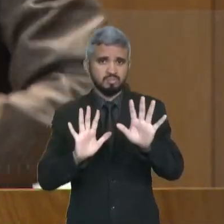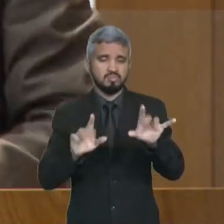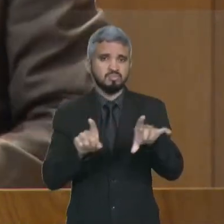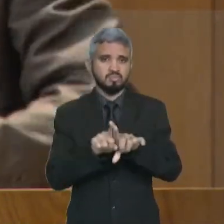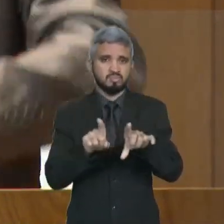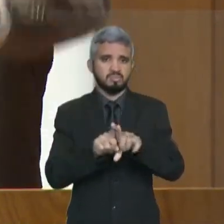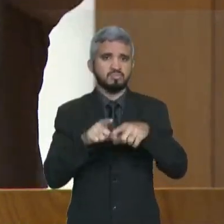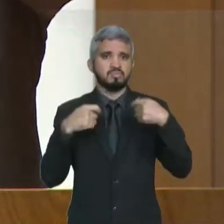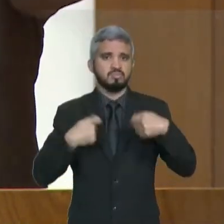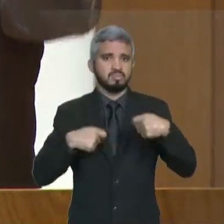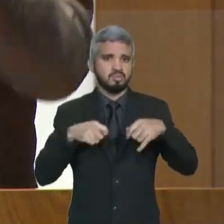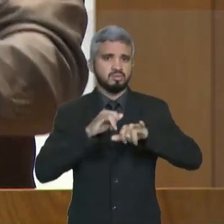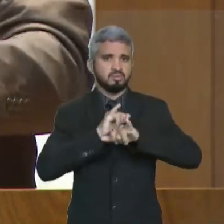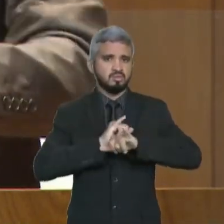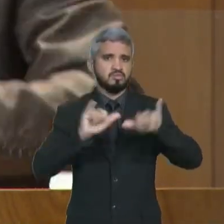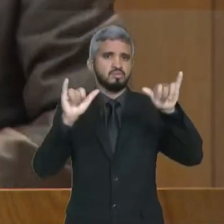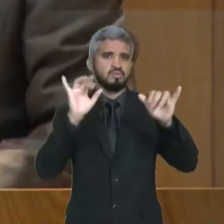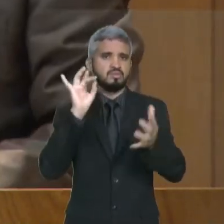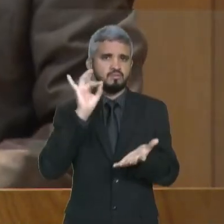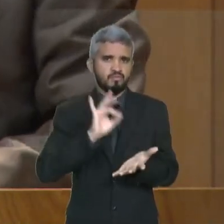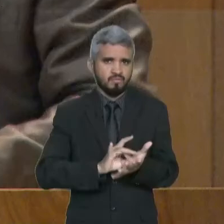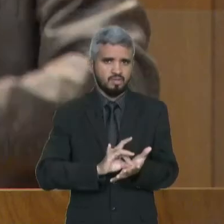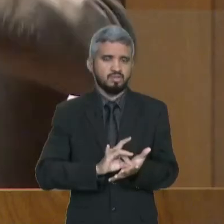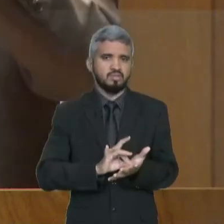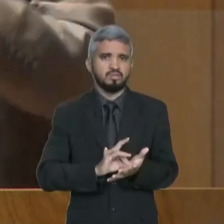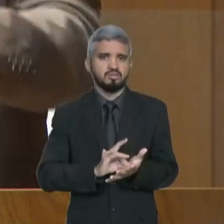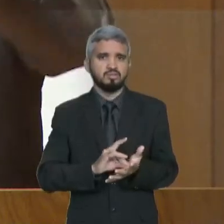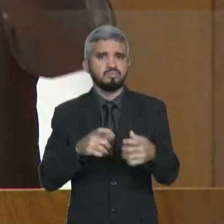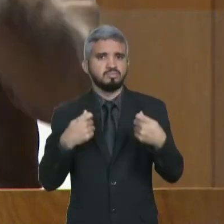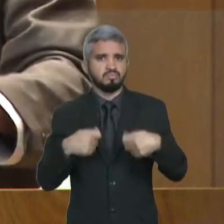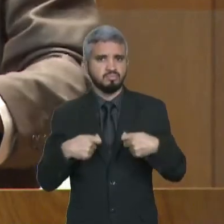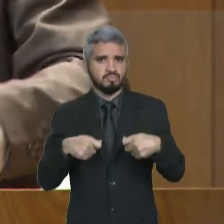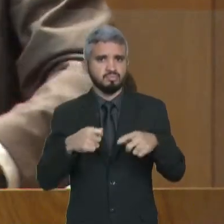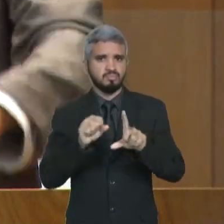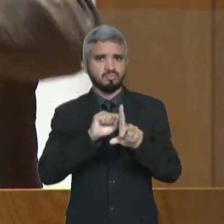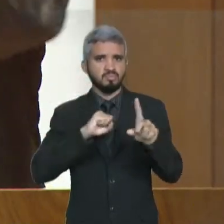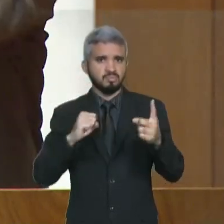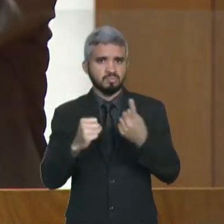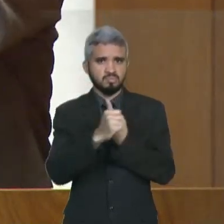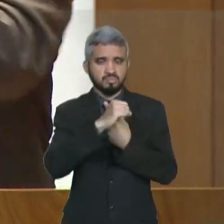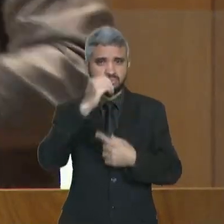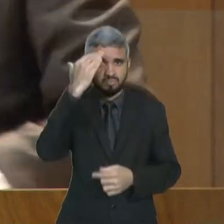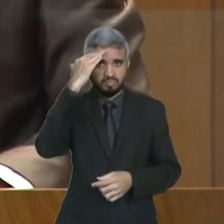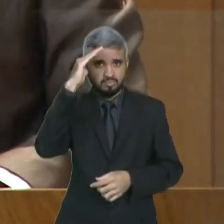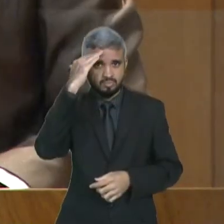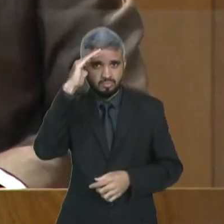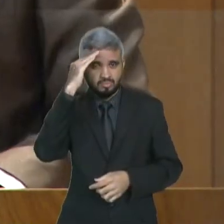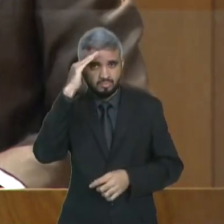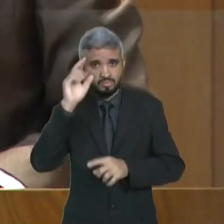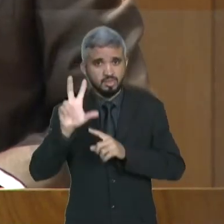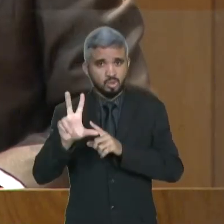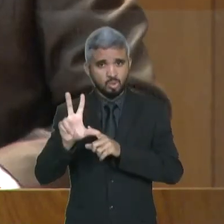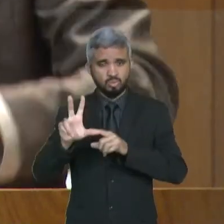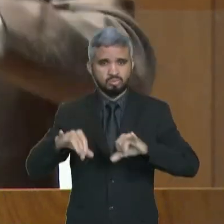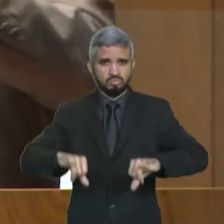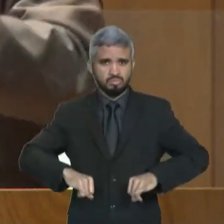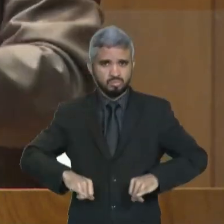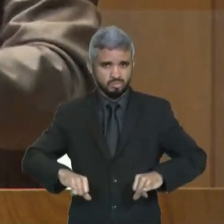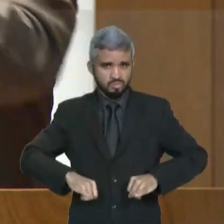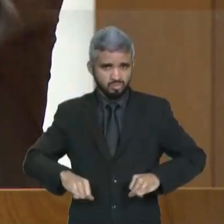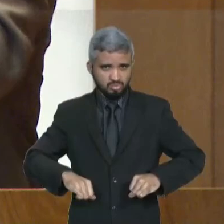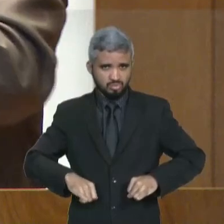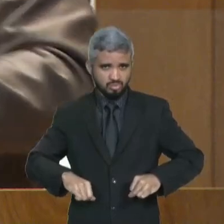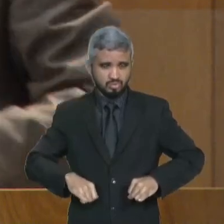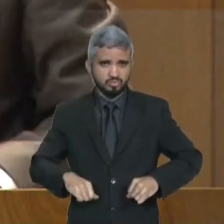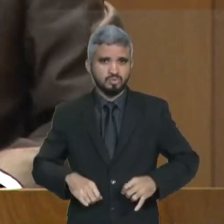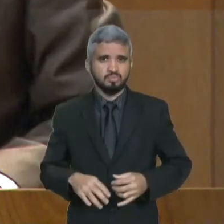a verdade é concatena verdade para que a sociedade entenda o que esse nome passou o que